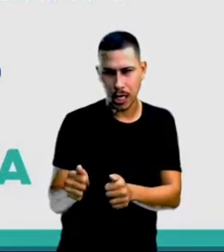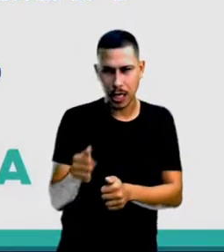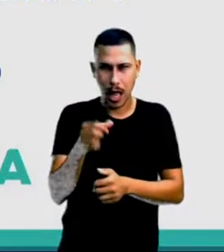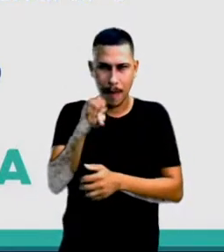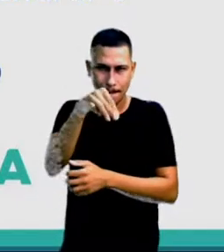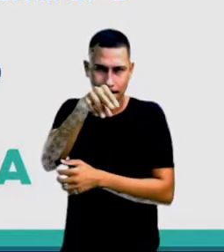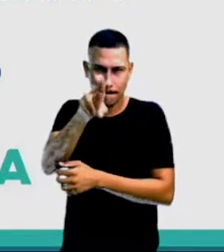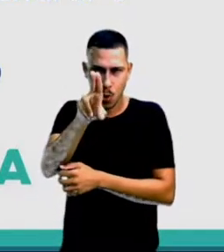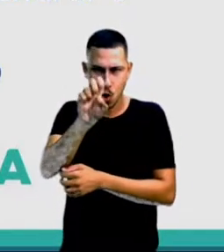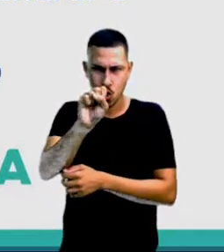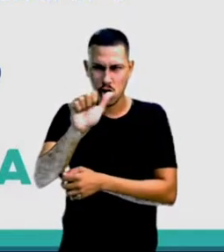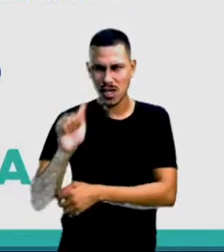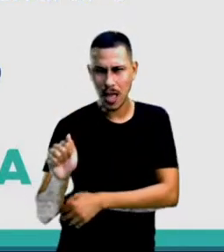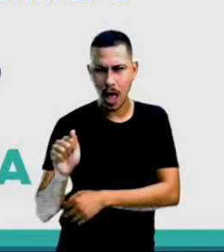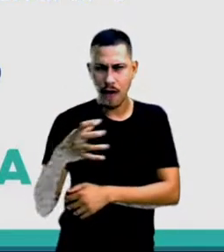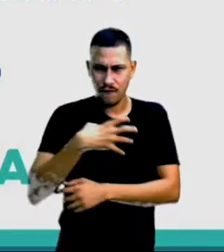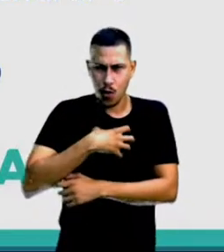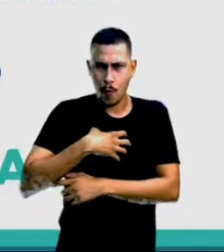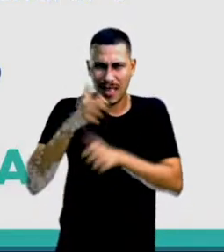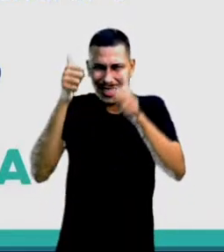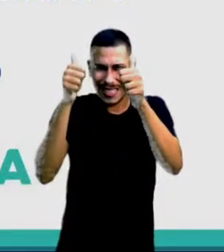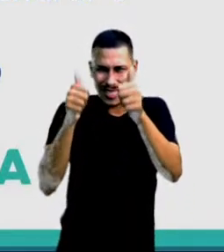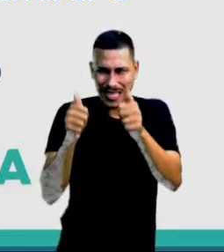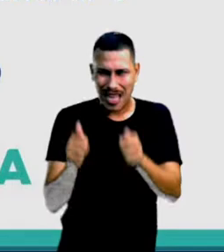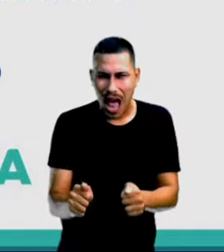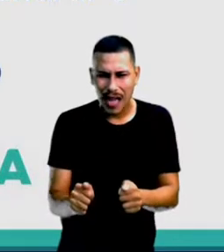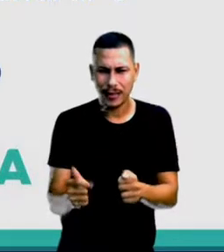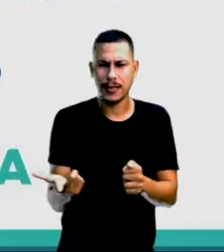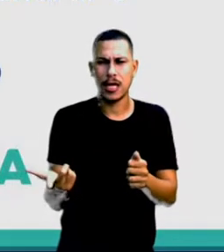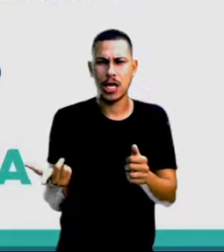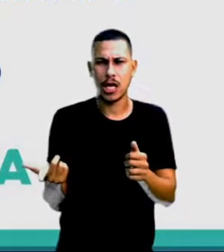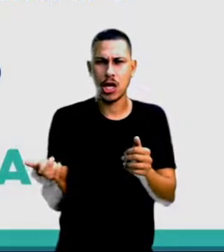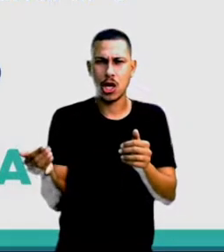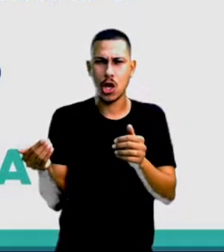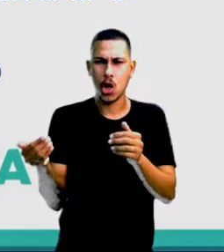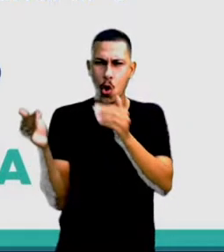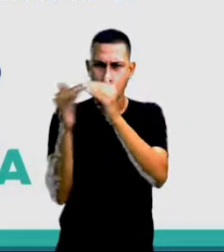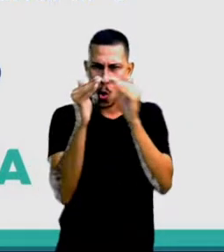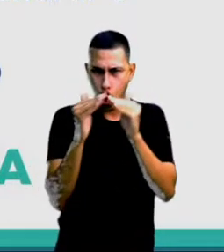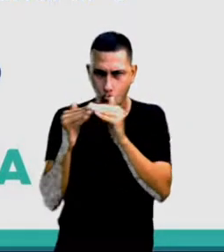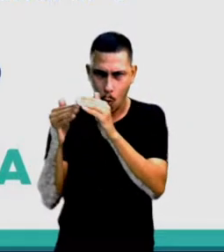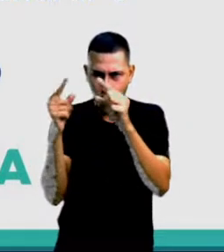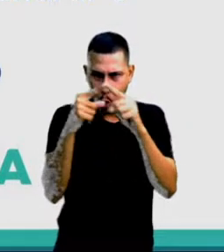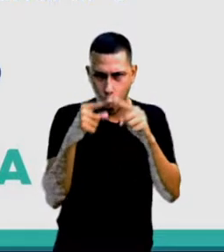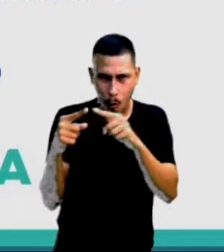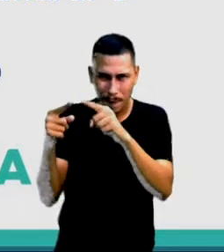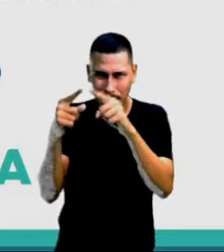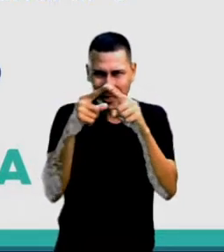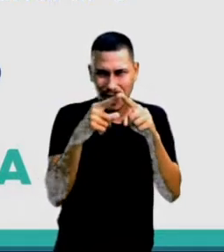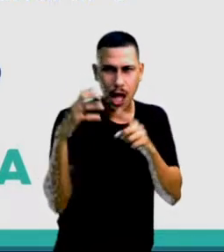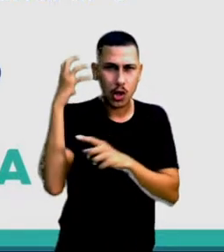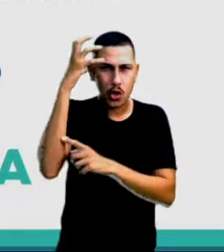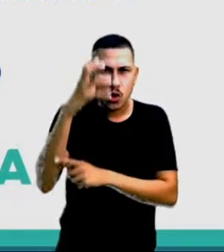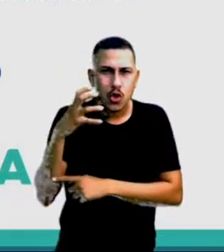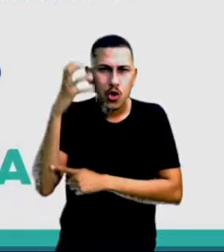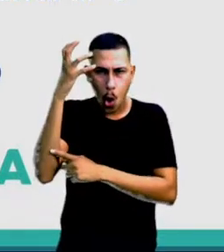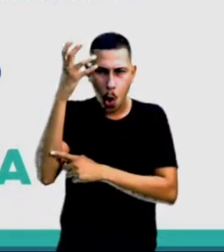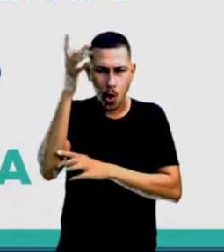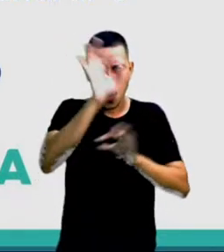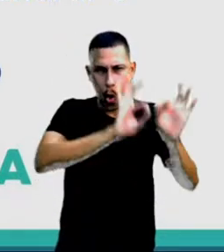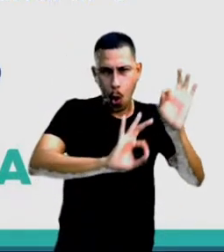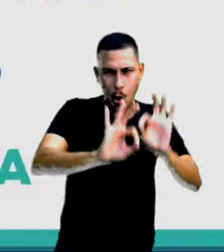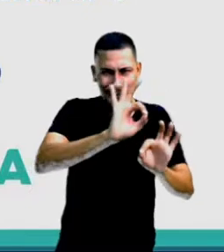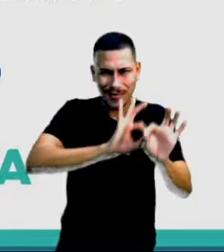constituiu o basicamente em combinar sons e silêncio seguindo uma pré-organização